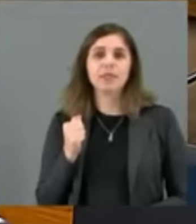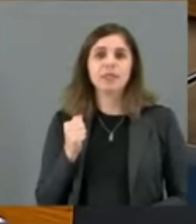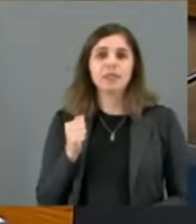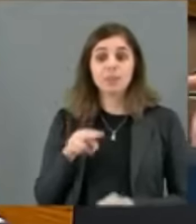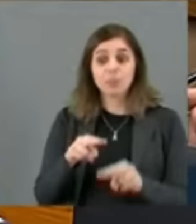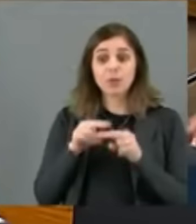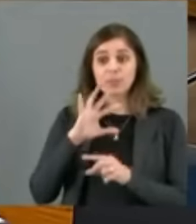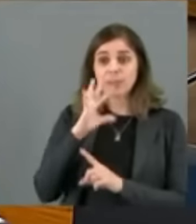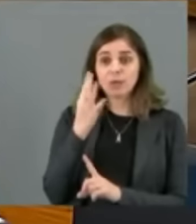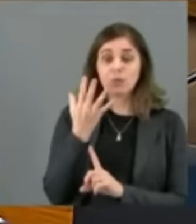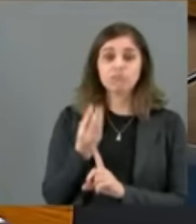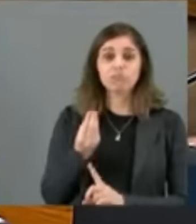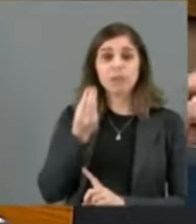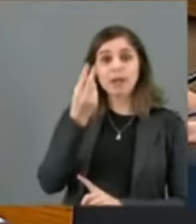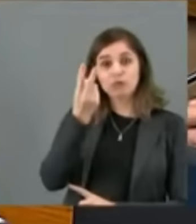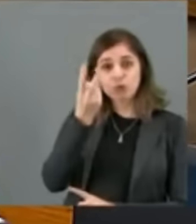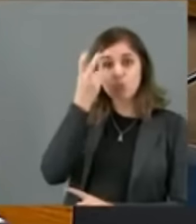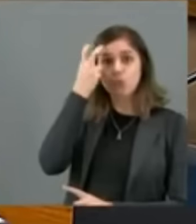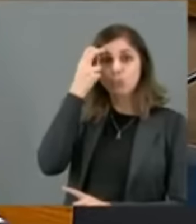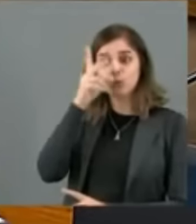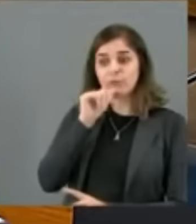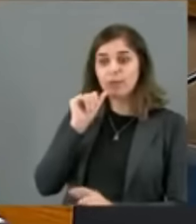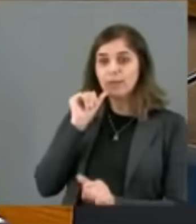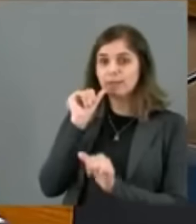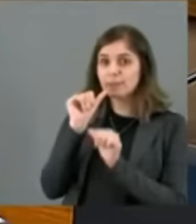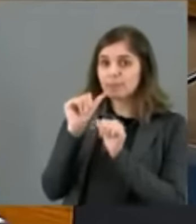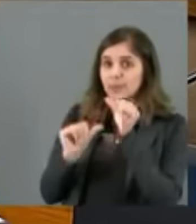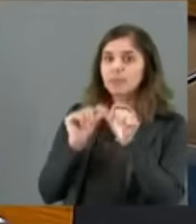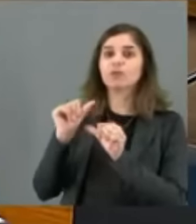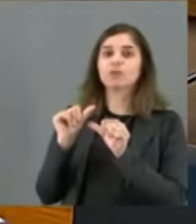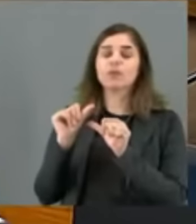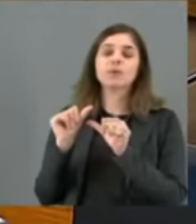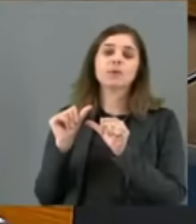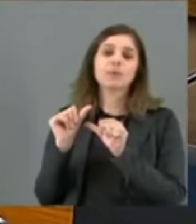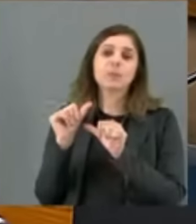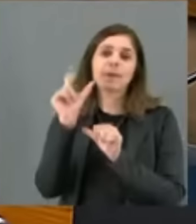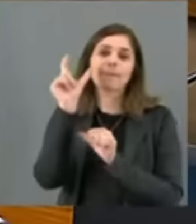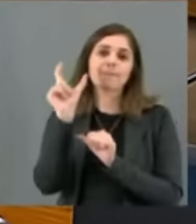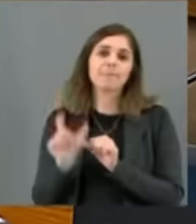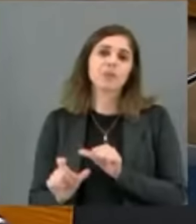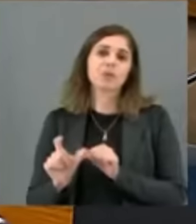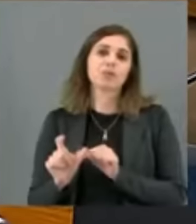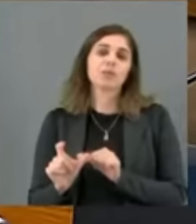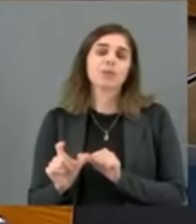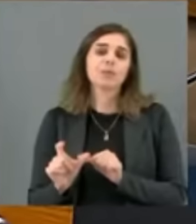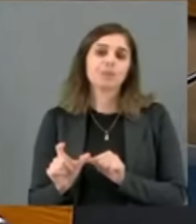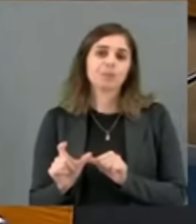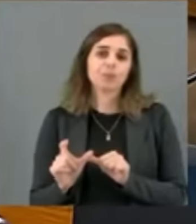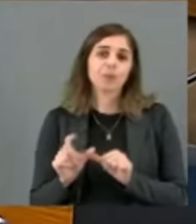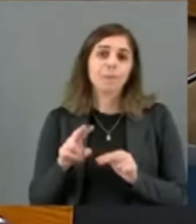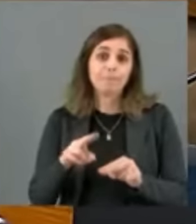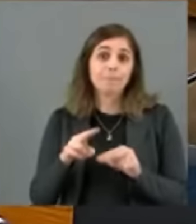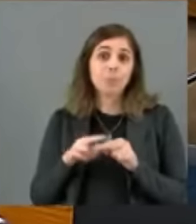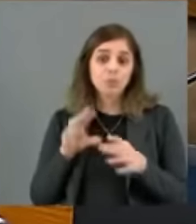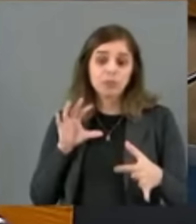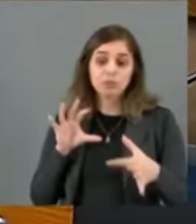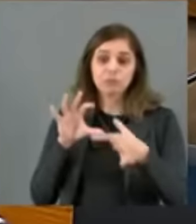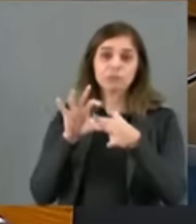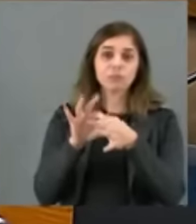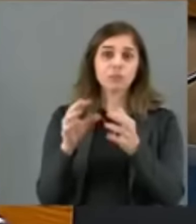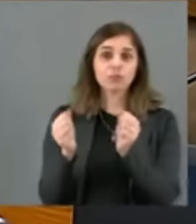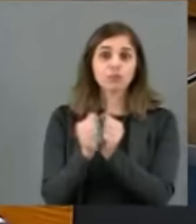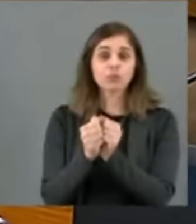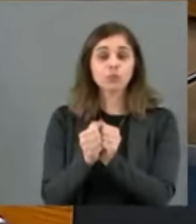pessoas. É através da cultura, por isso que ela anda de mãos dadas com o Ministério da Educação. Porque através da educação com